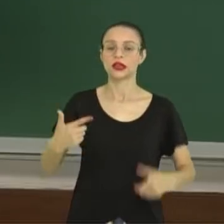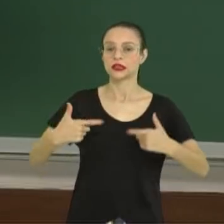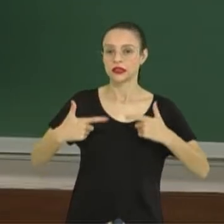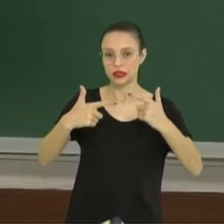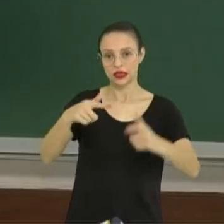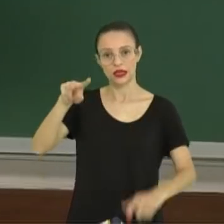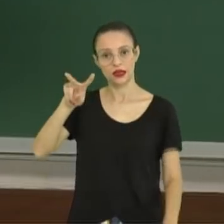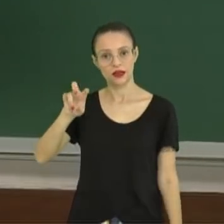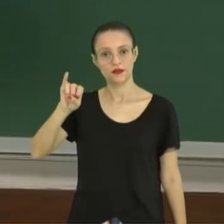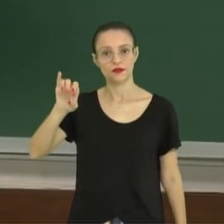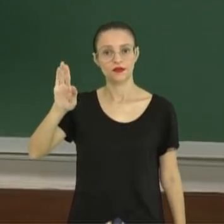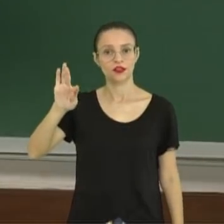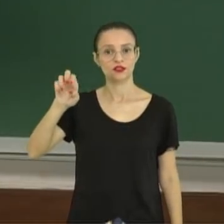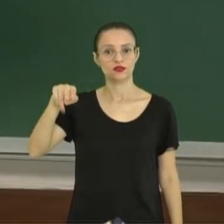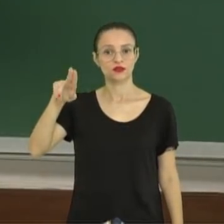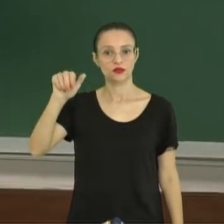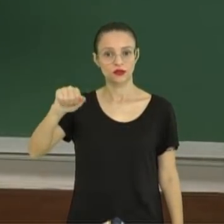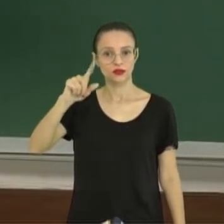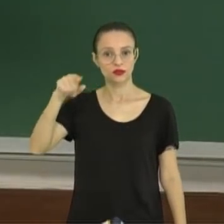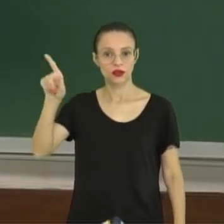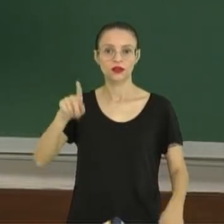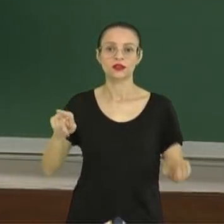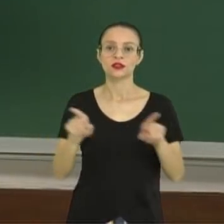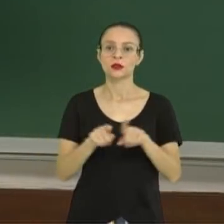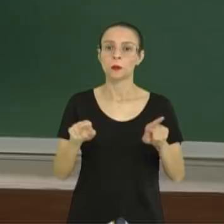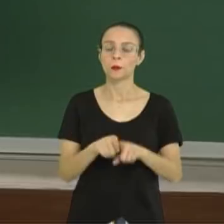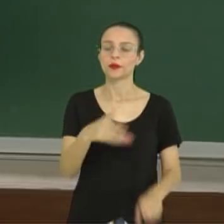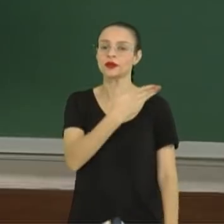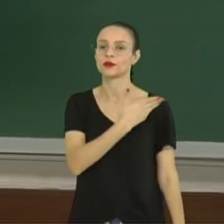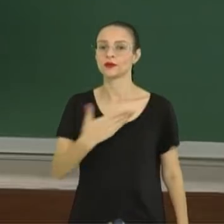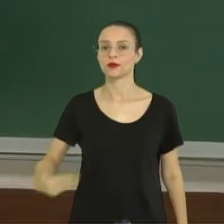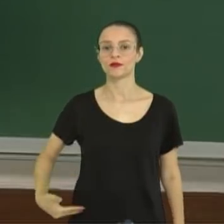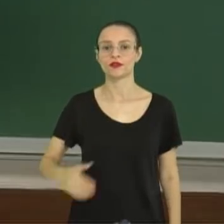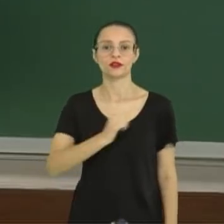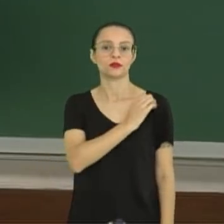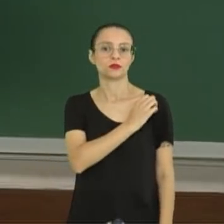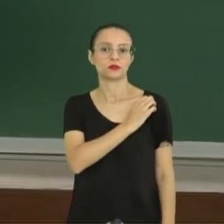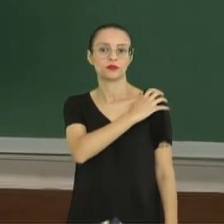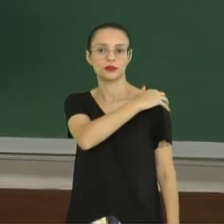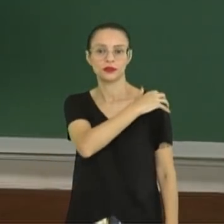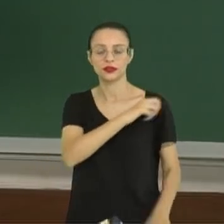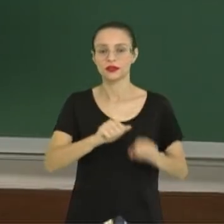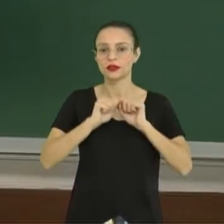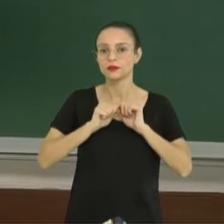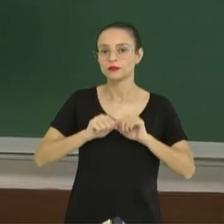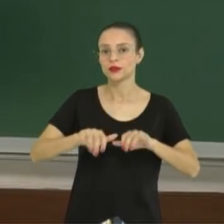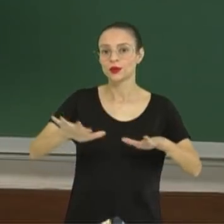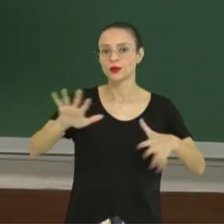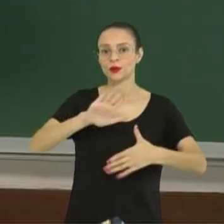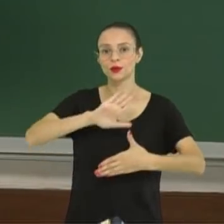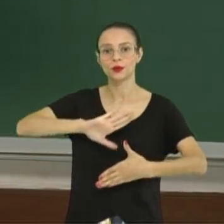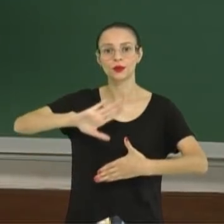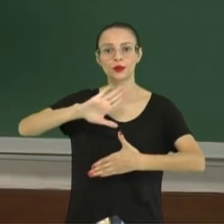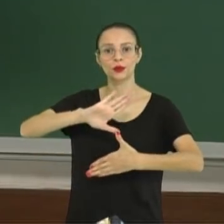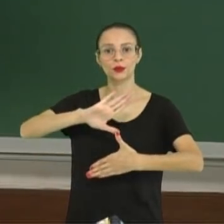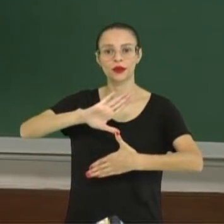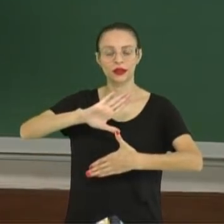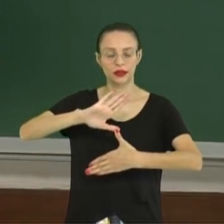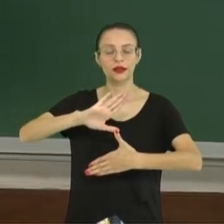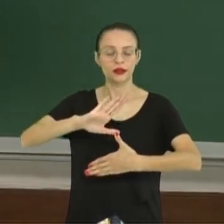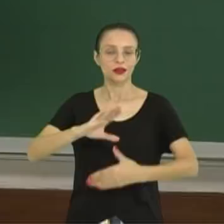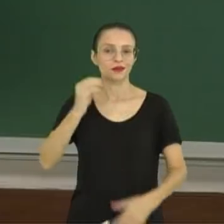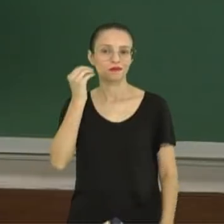Vietnã e os governos militares que se espalharam pela América para conter essa suposta